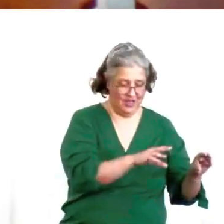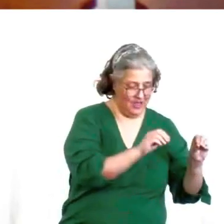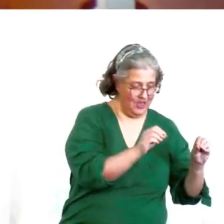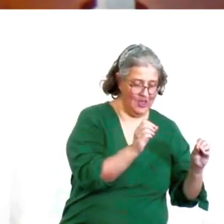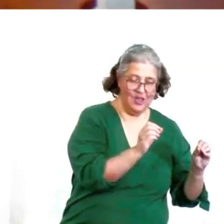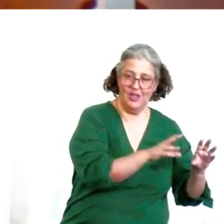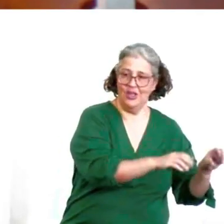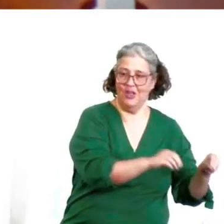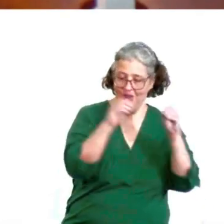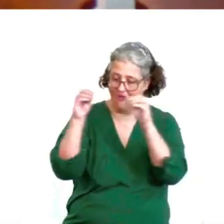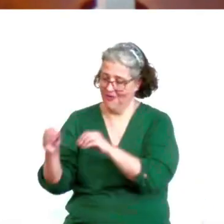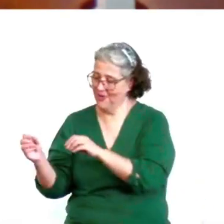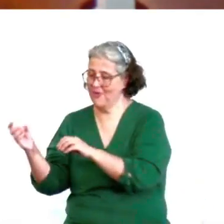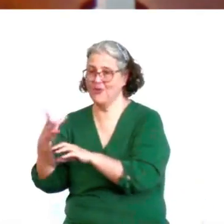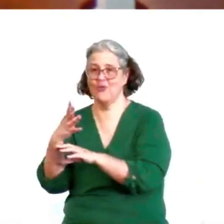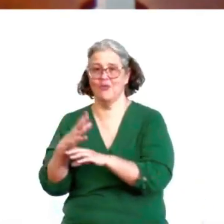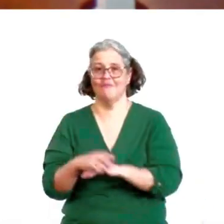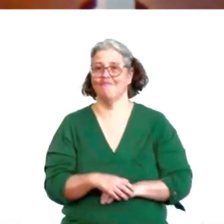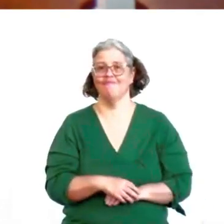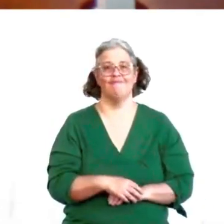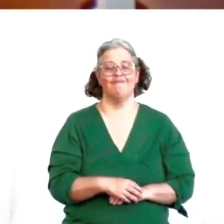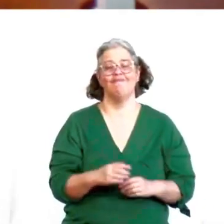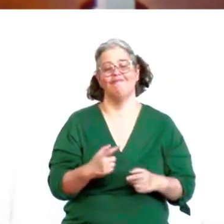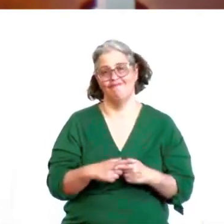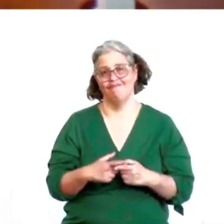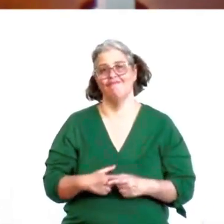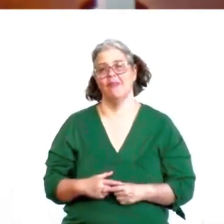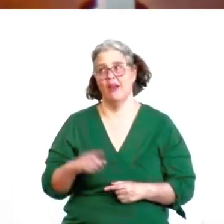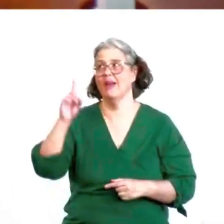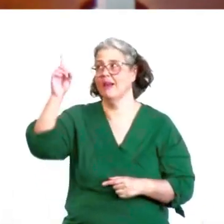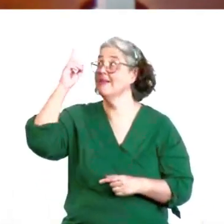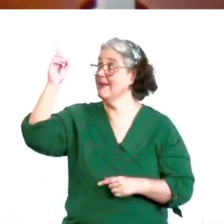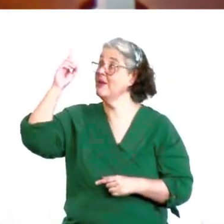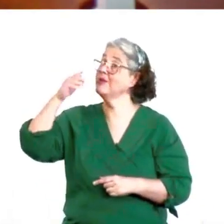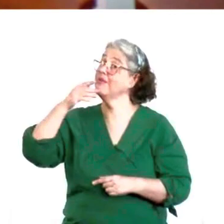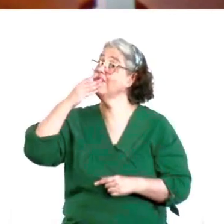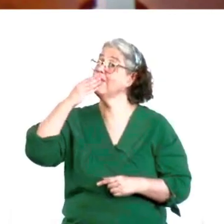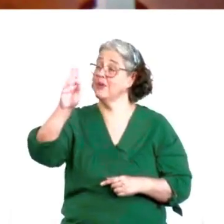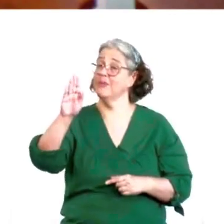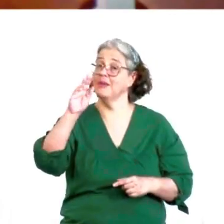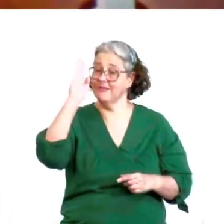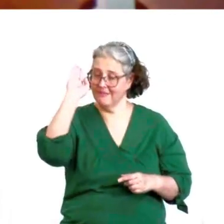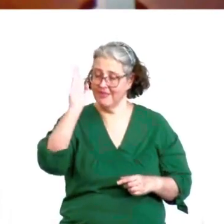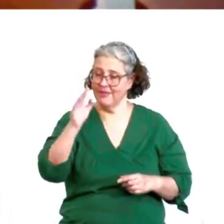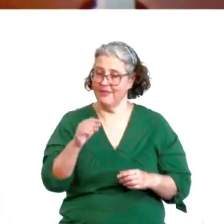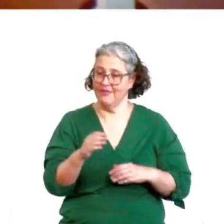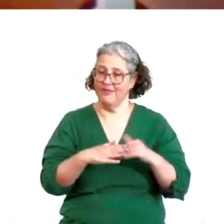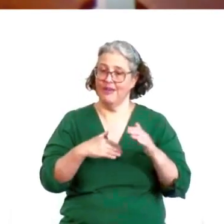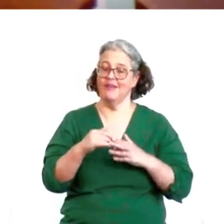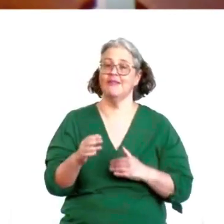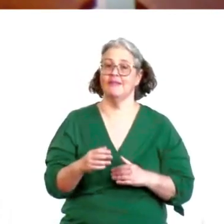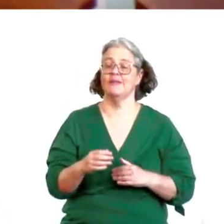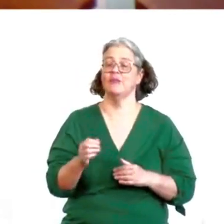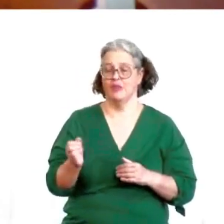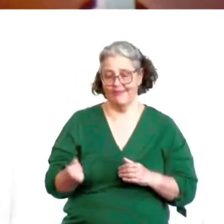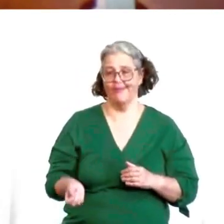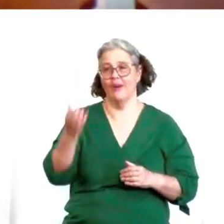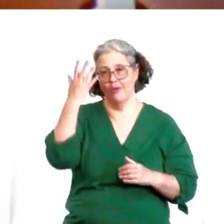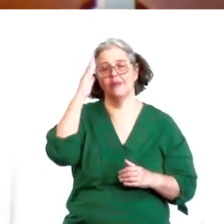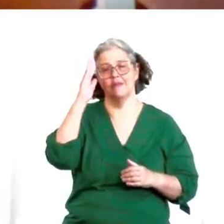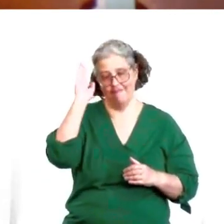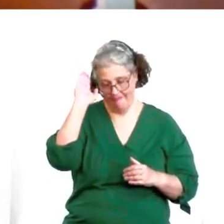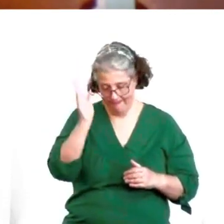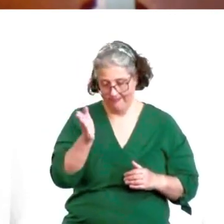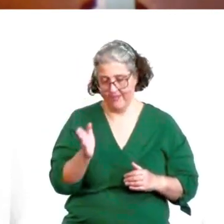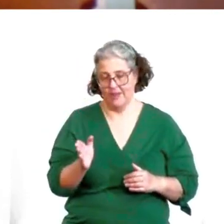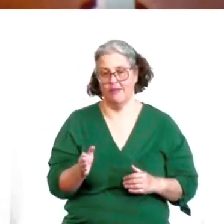que trouxe para a luz. É Ele que está fazendo a promessa. Por isso ela vai se cumprir. Por mais que